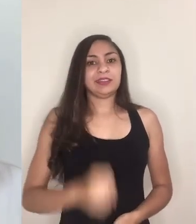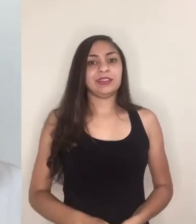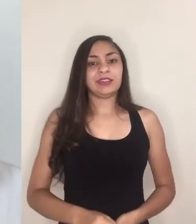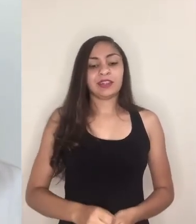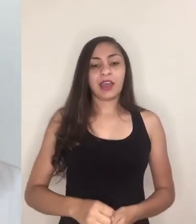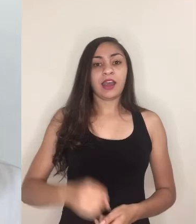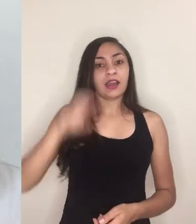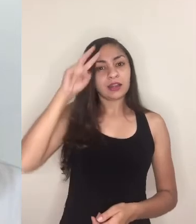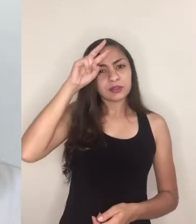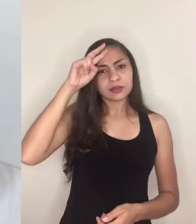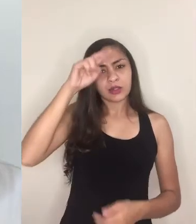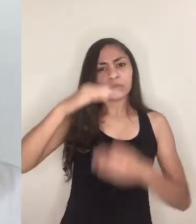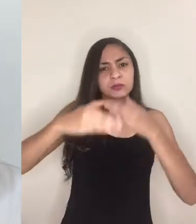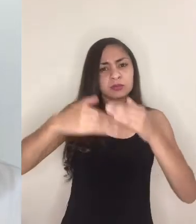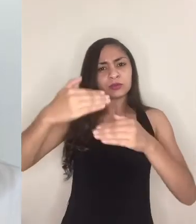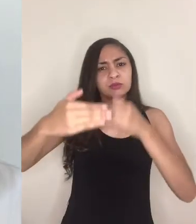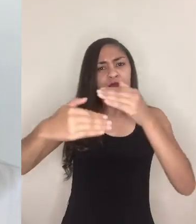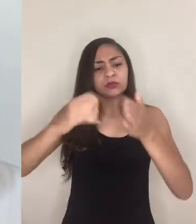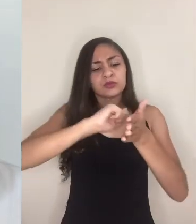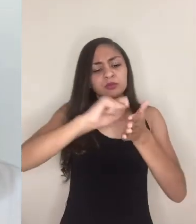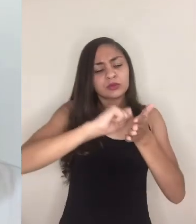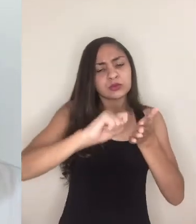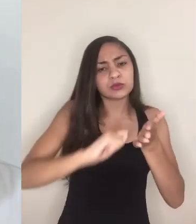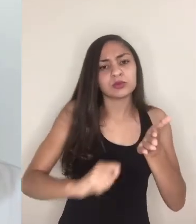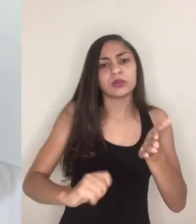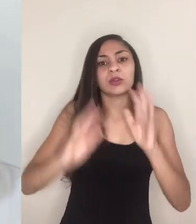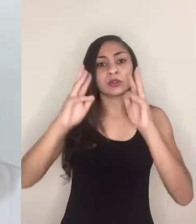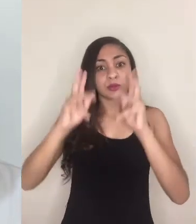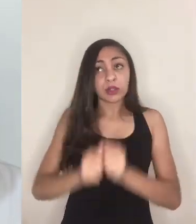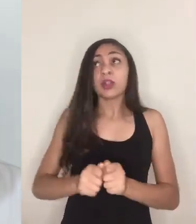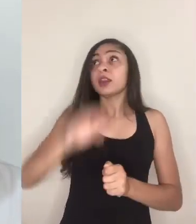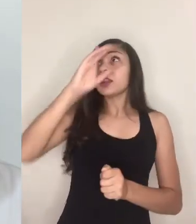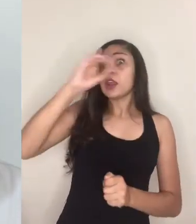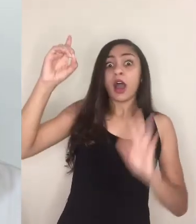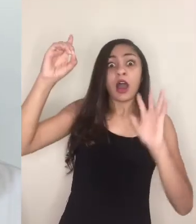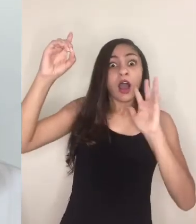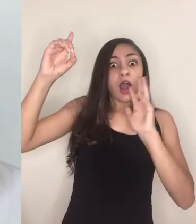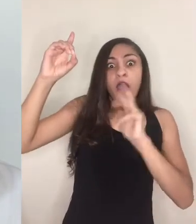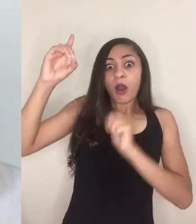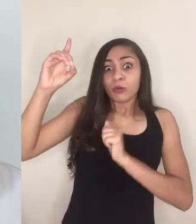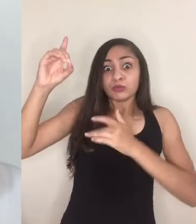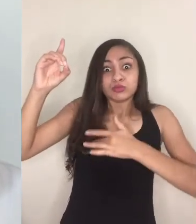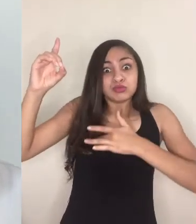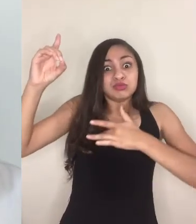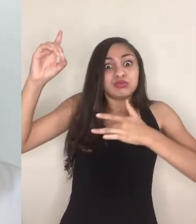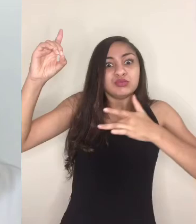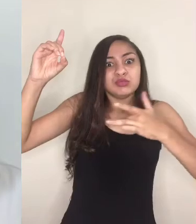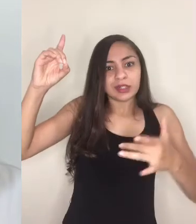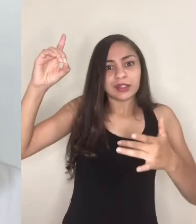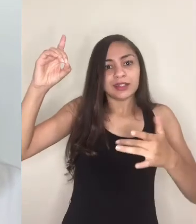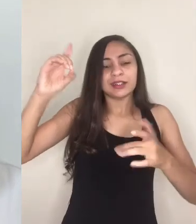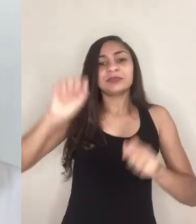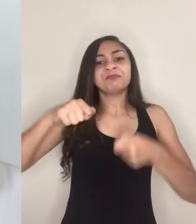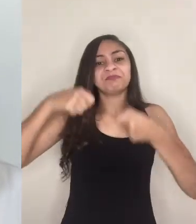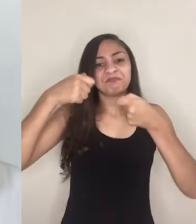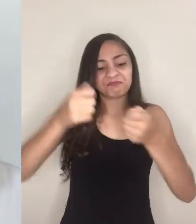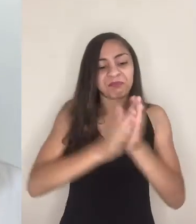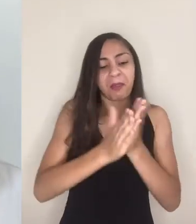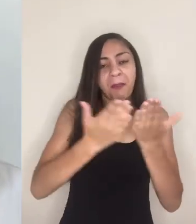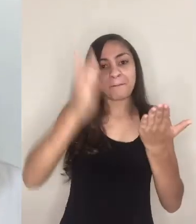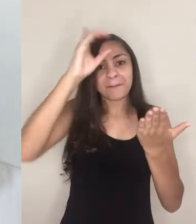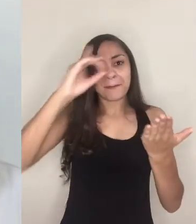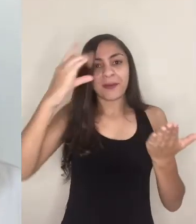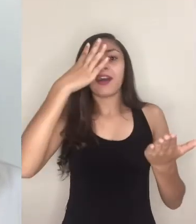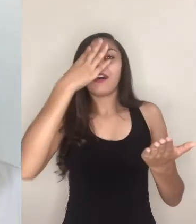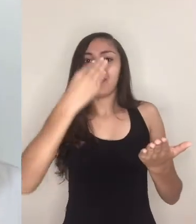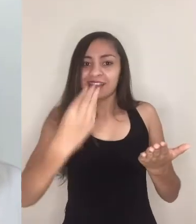tanto que fez questão de revelar a sua santa palavra para que tenhamos o conhecimento